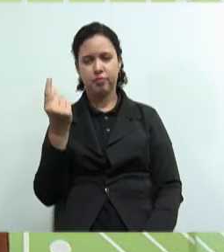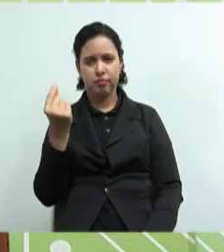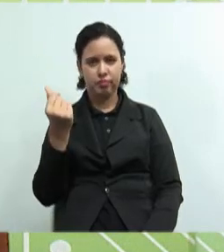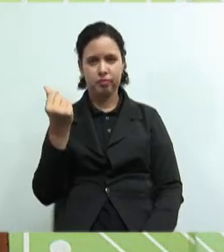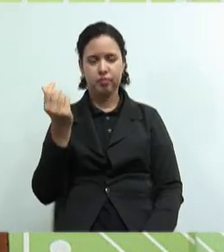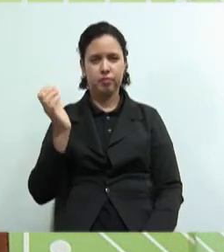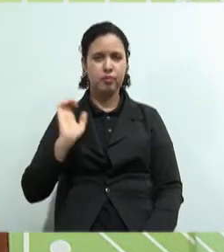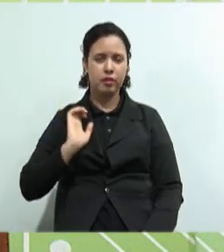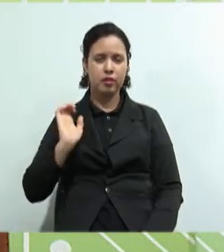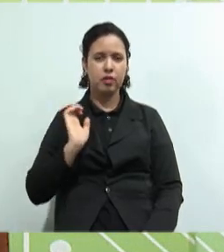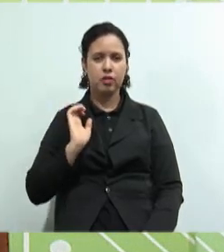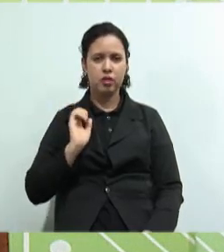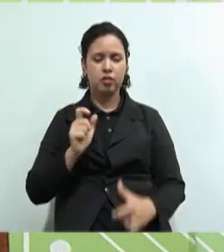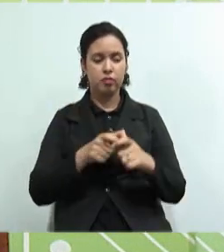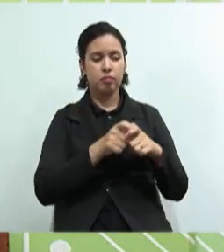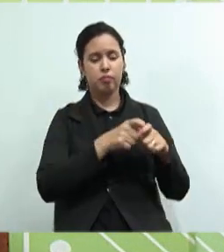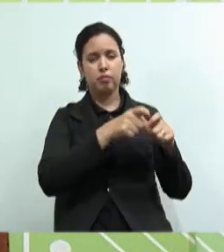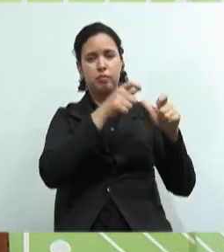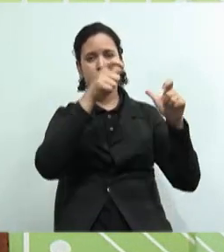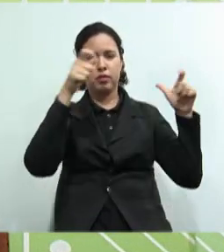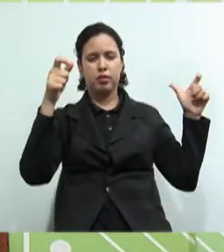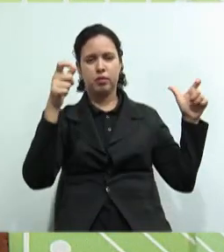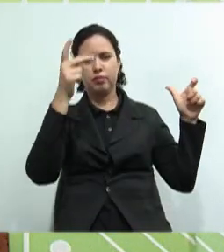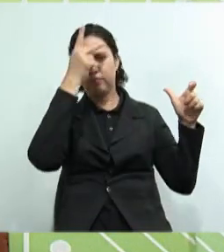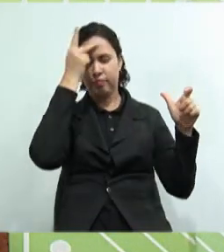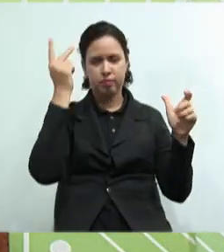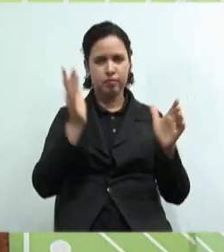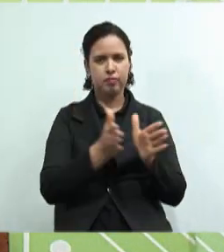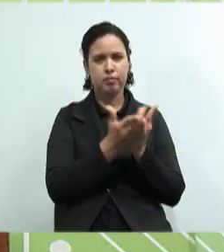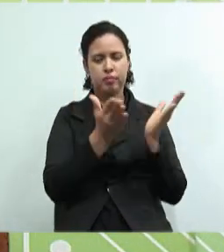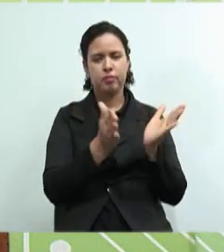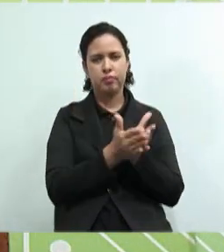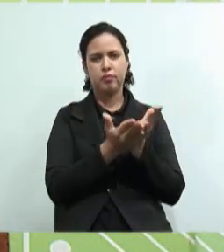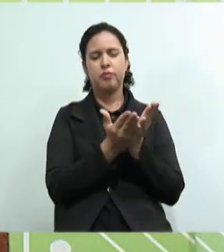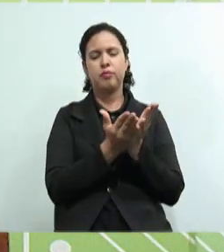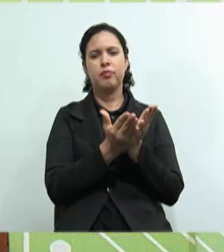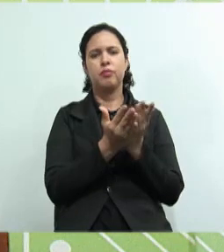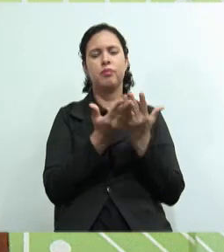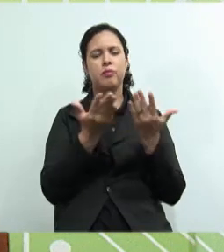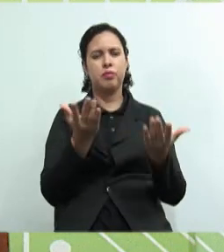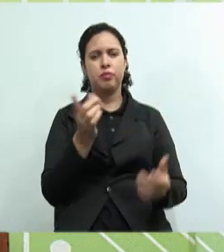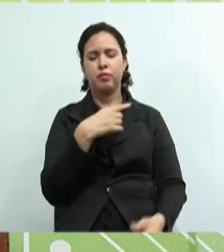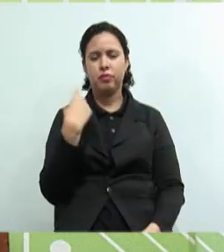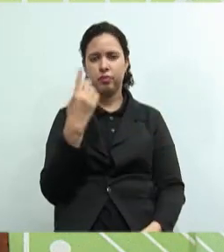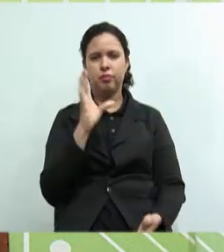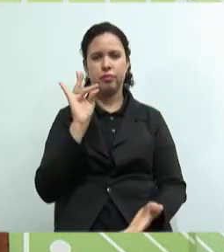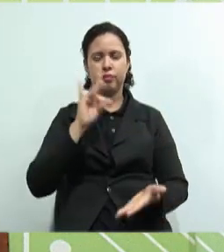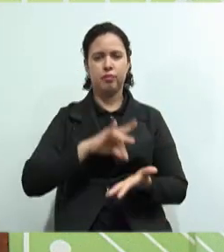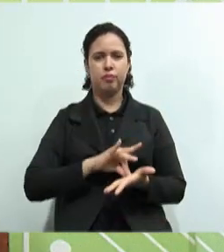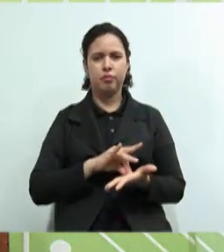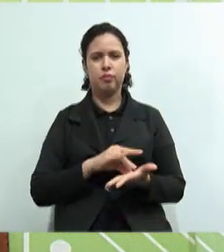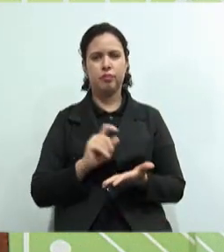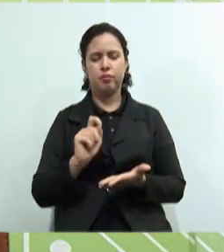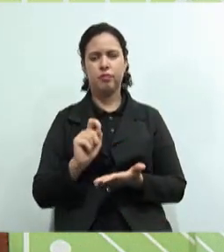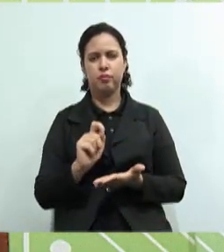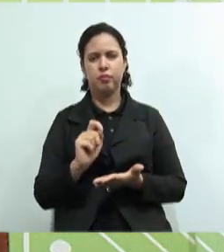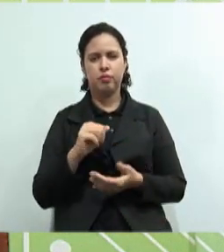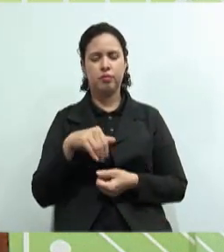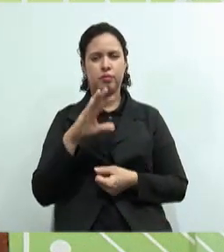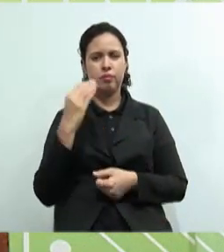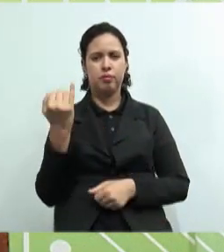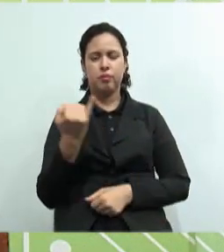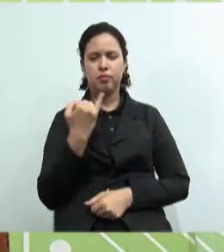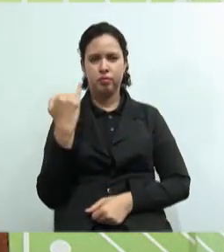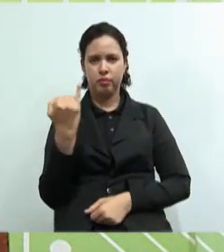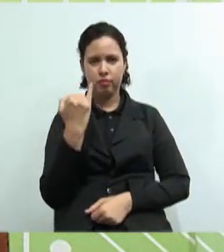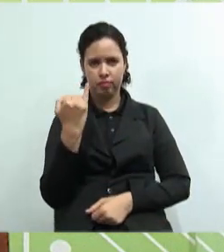pessoas miseráveis. Então, para o nosso país, para a nossa realidade, essa é uma questão ainda mais